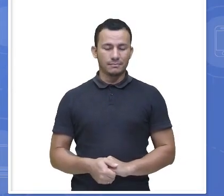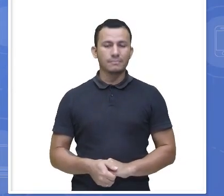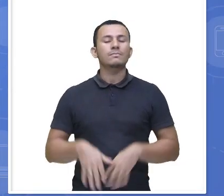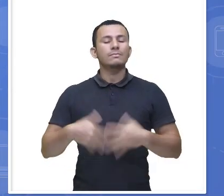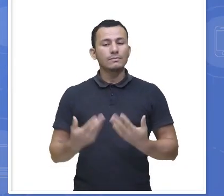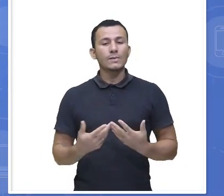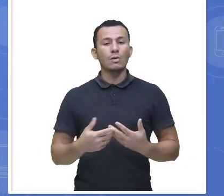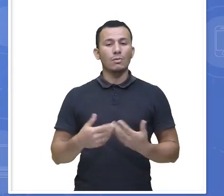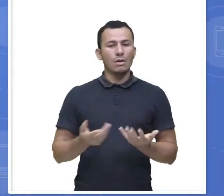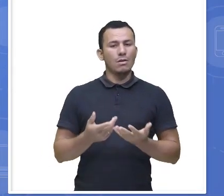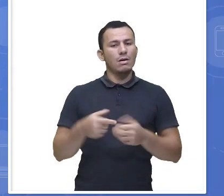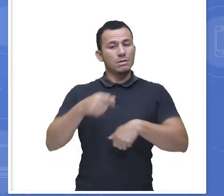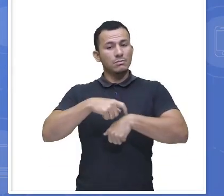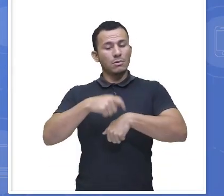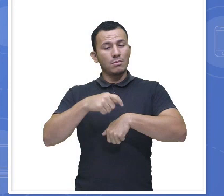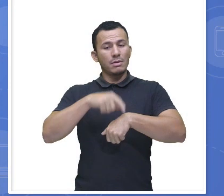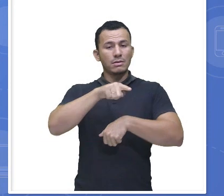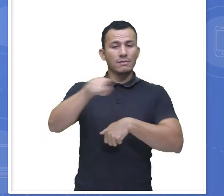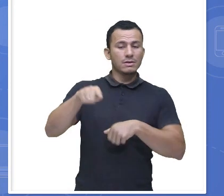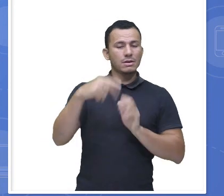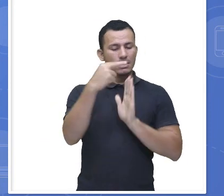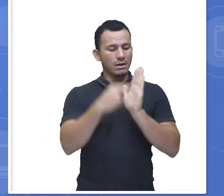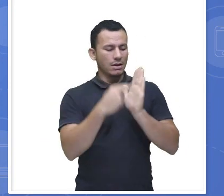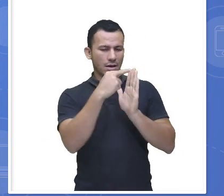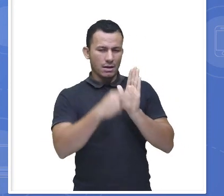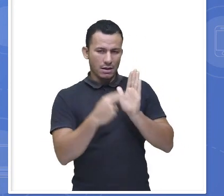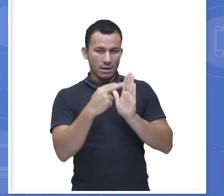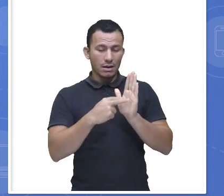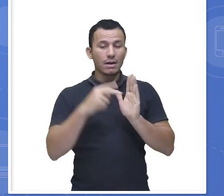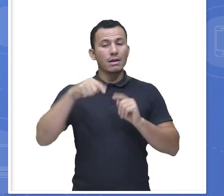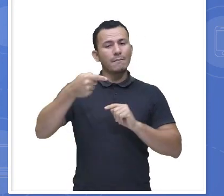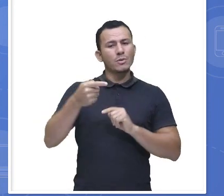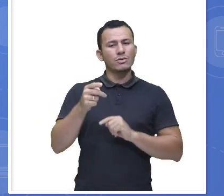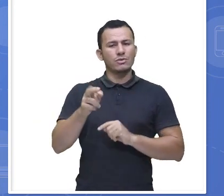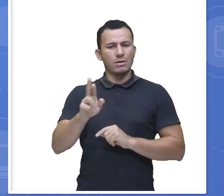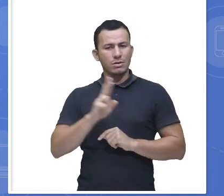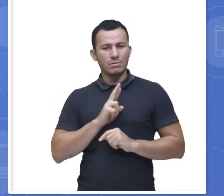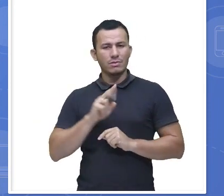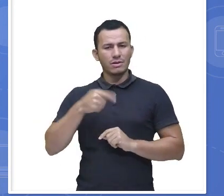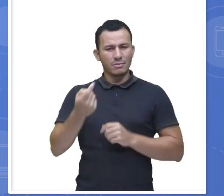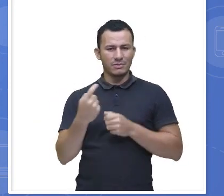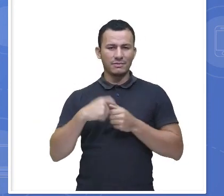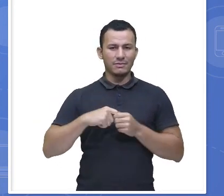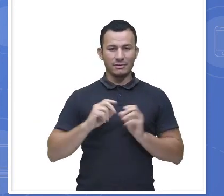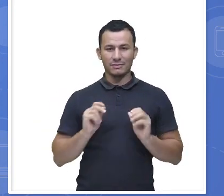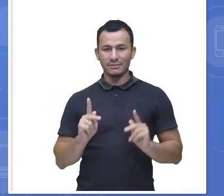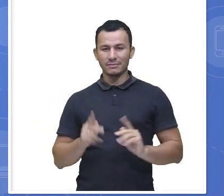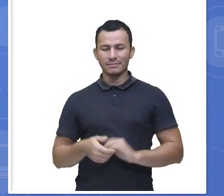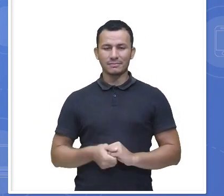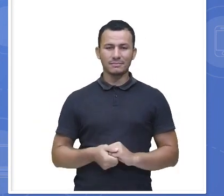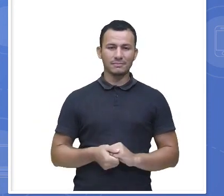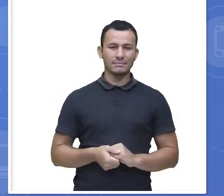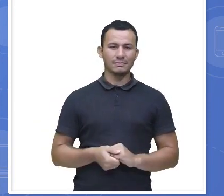Vou deixar a dinâmica com vocês, você vai ler e responder e depois nós voltamos, ok?